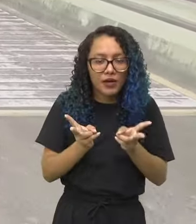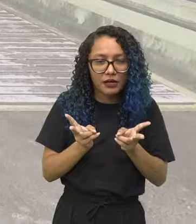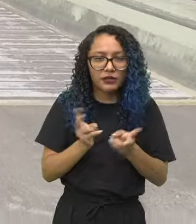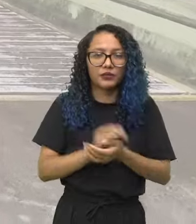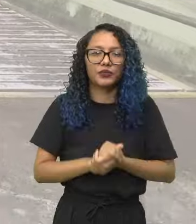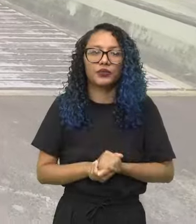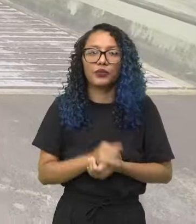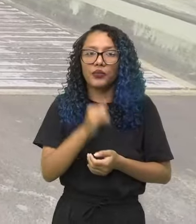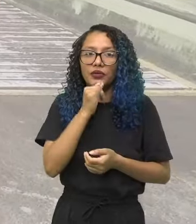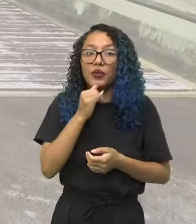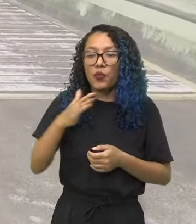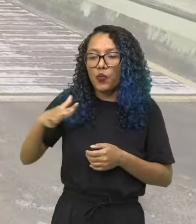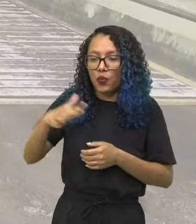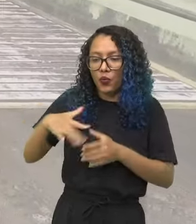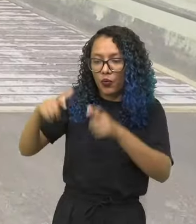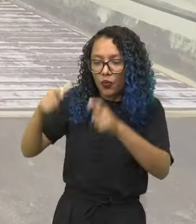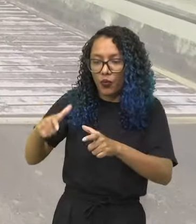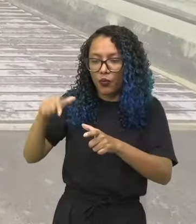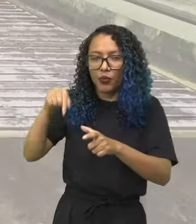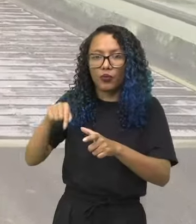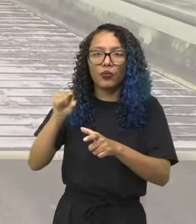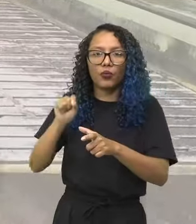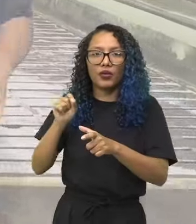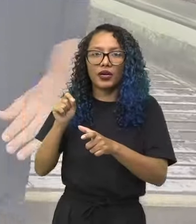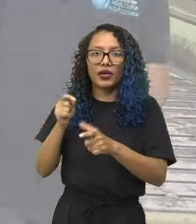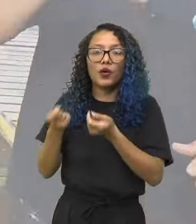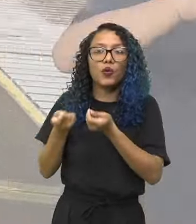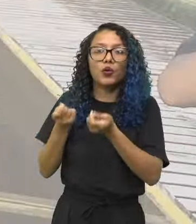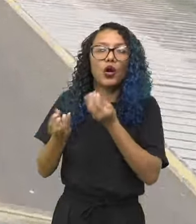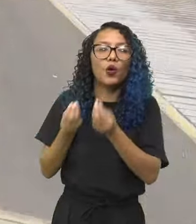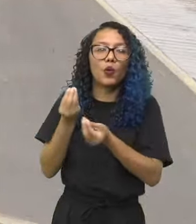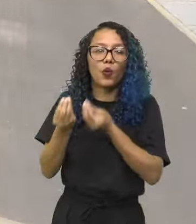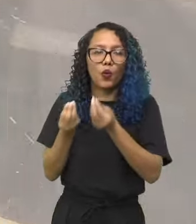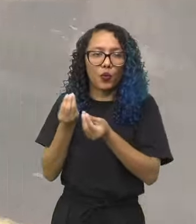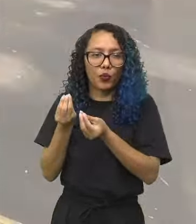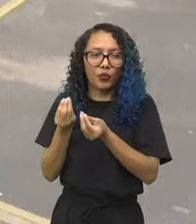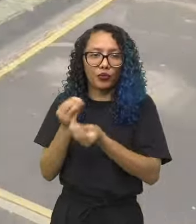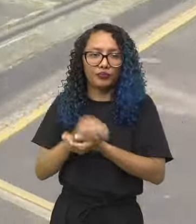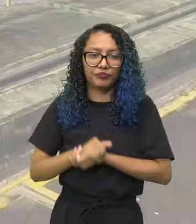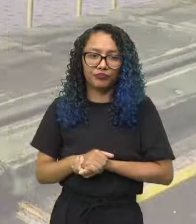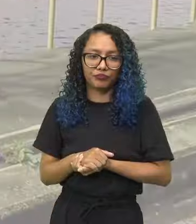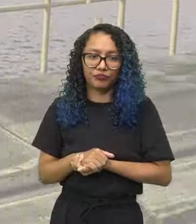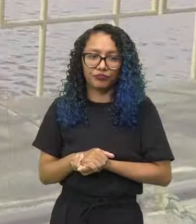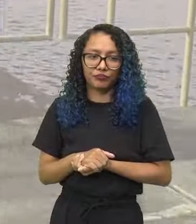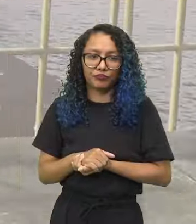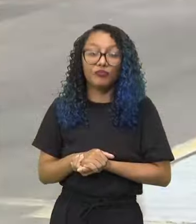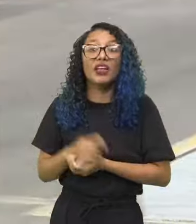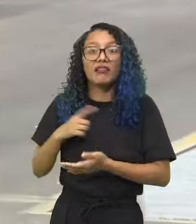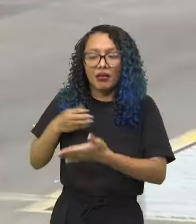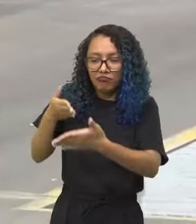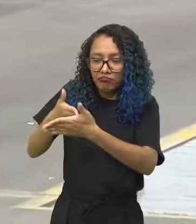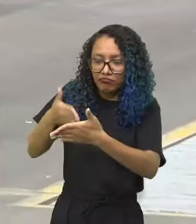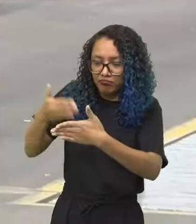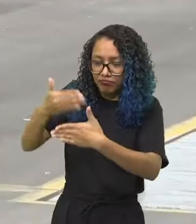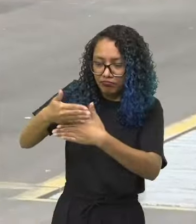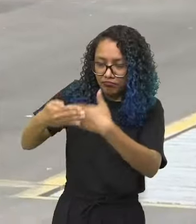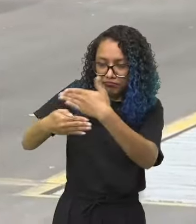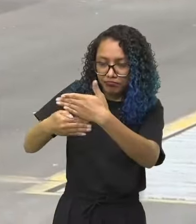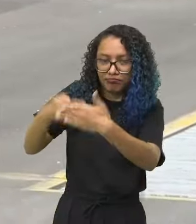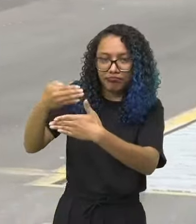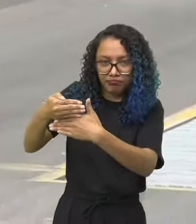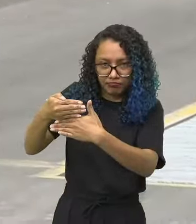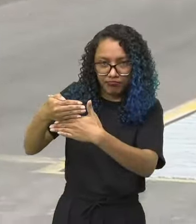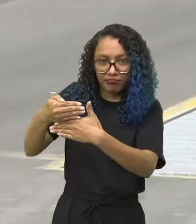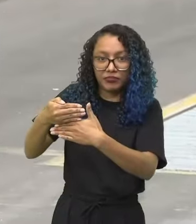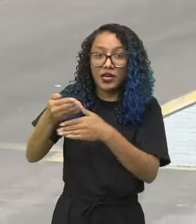todo controlado por conta do controle feito pelas barragens. Do outro lado, nós vamos